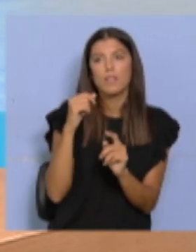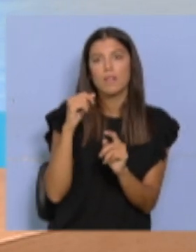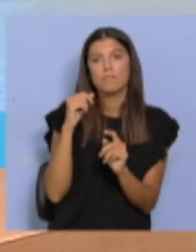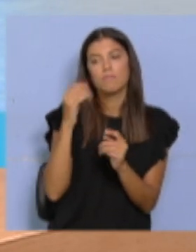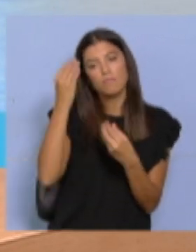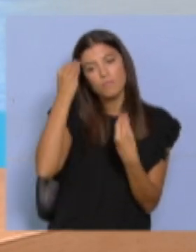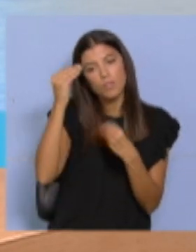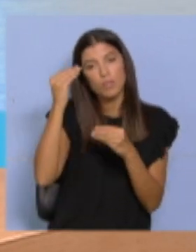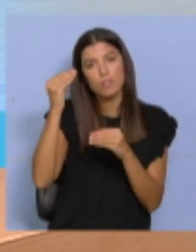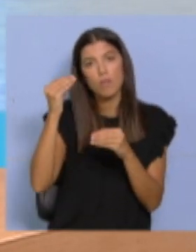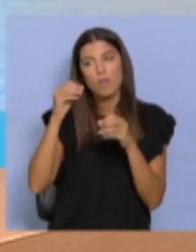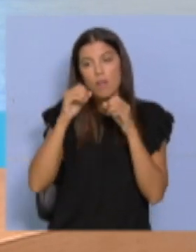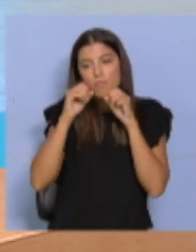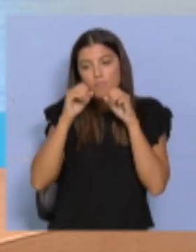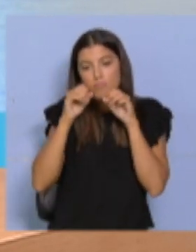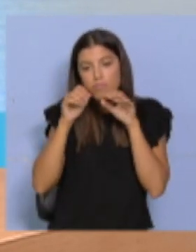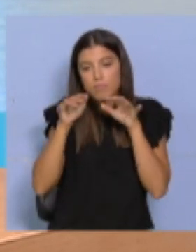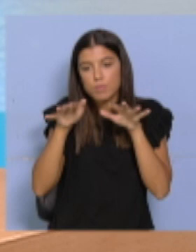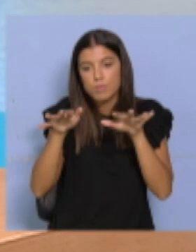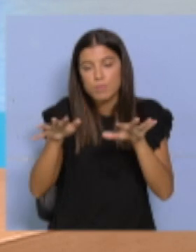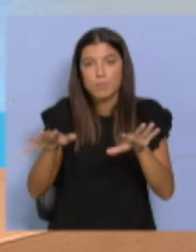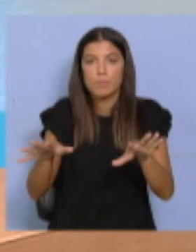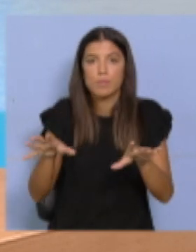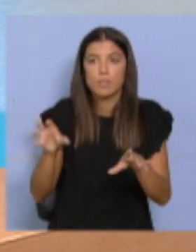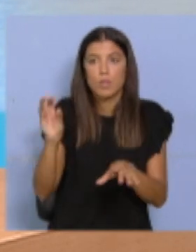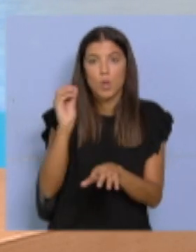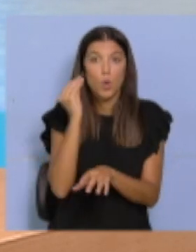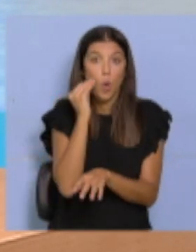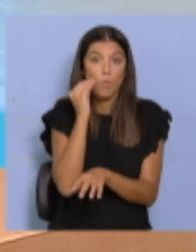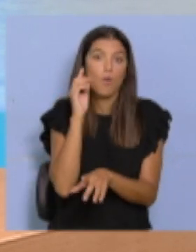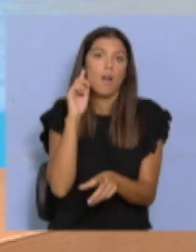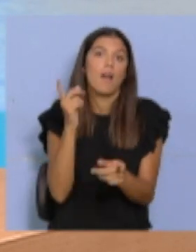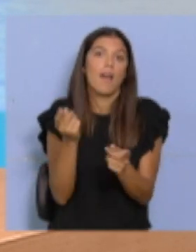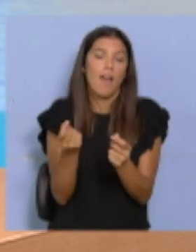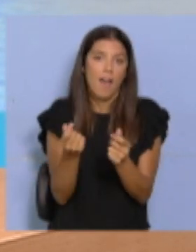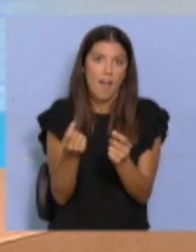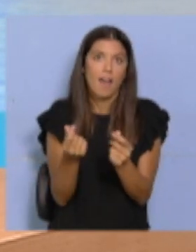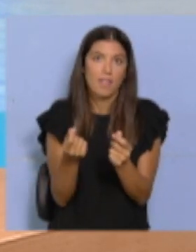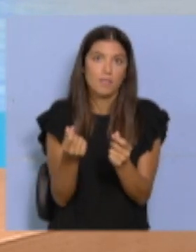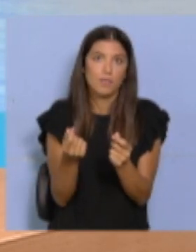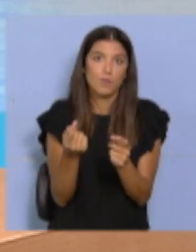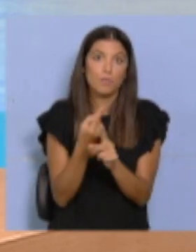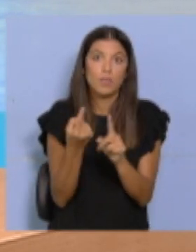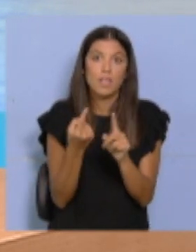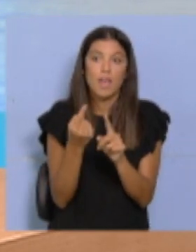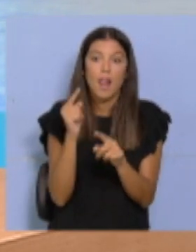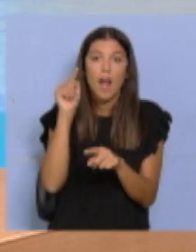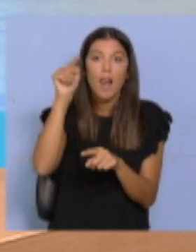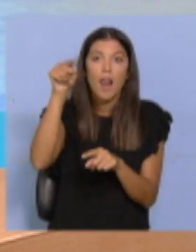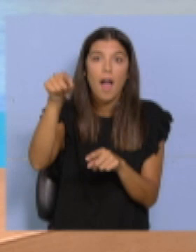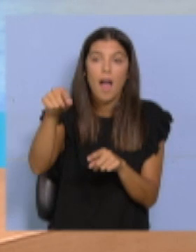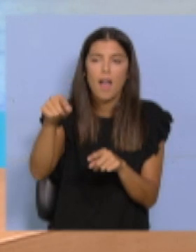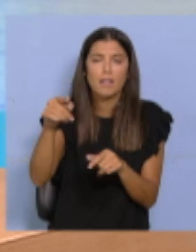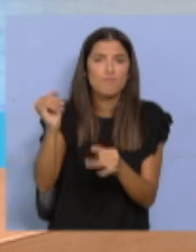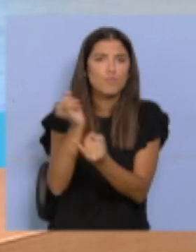via rádio a muitos lugares da Amazónia onde era impossível chegar, né? Aí as pessoas cresceram